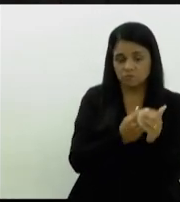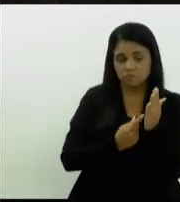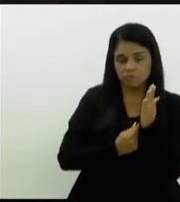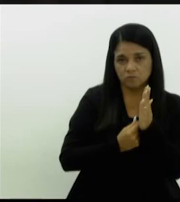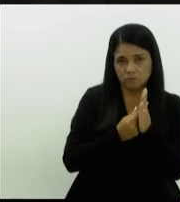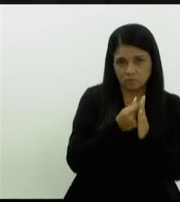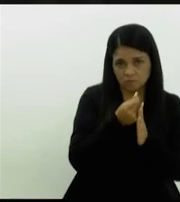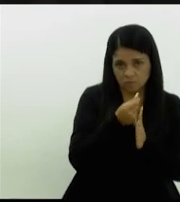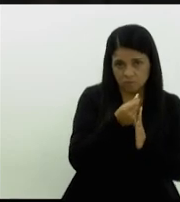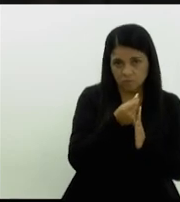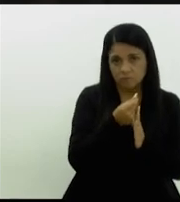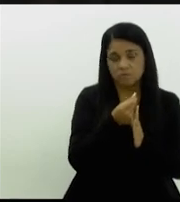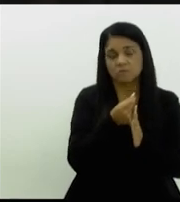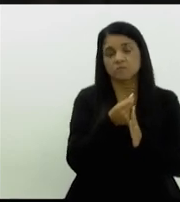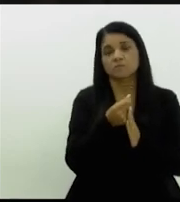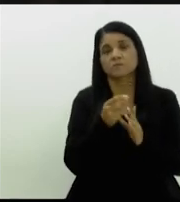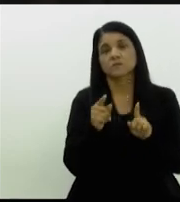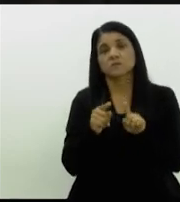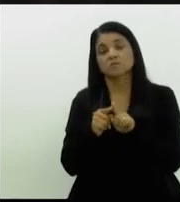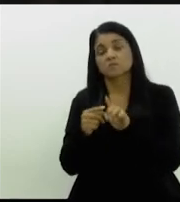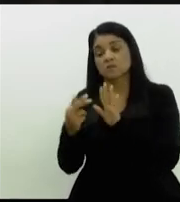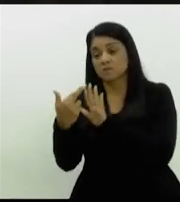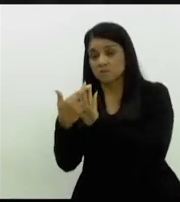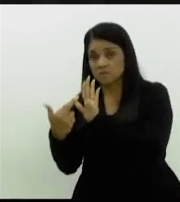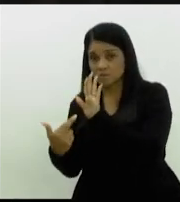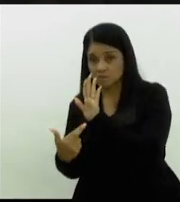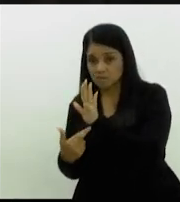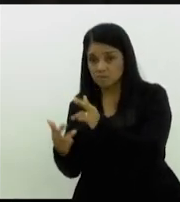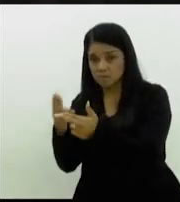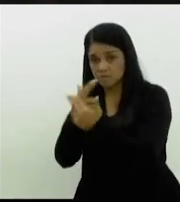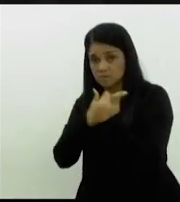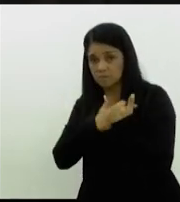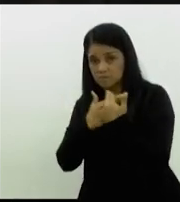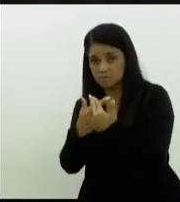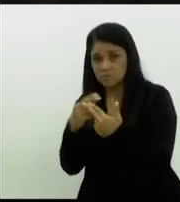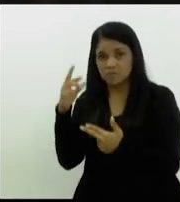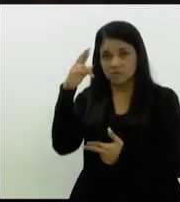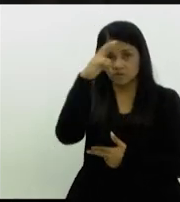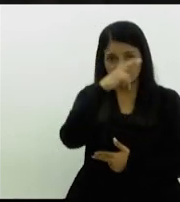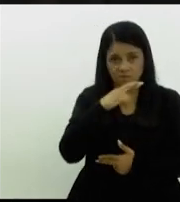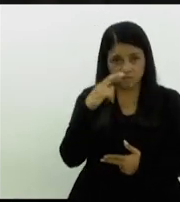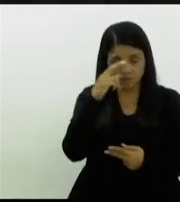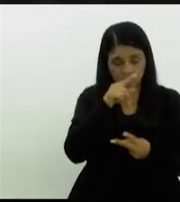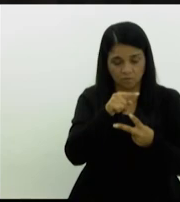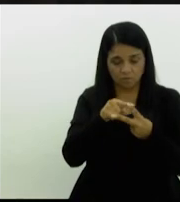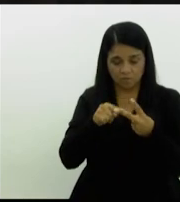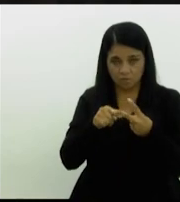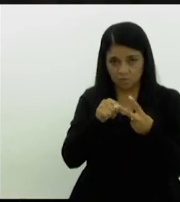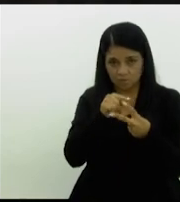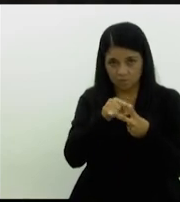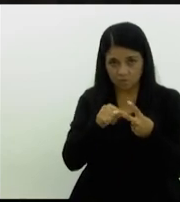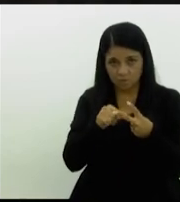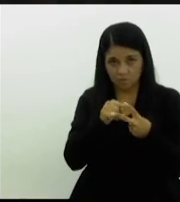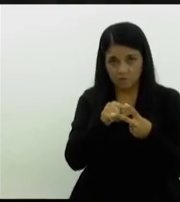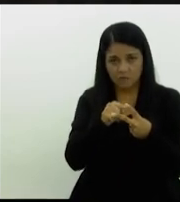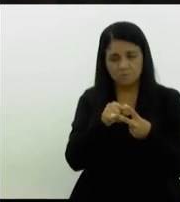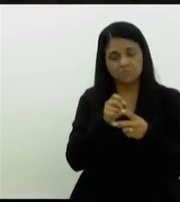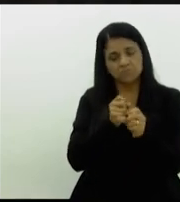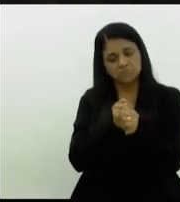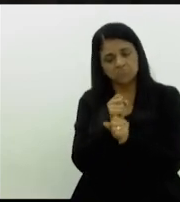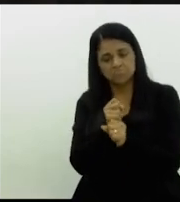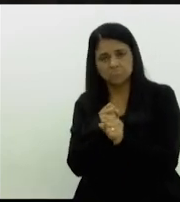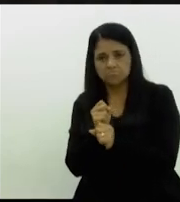orçamento e as regras de responsabilidade fiscal. E o tempo